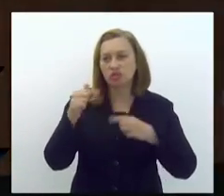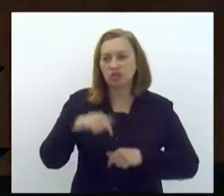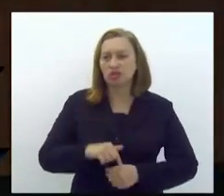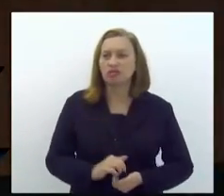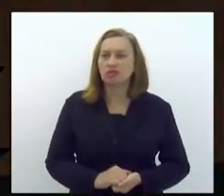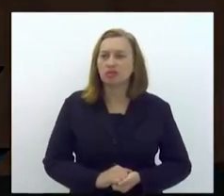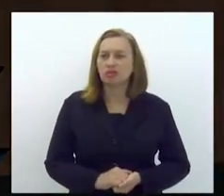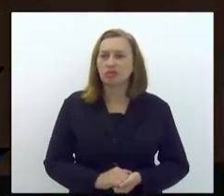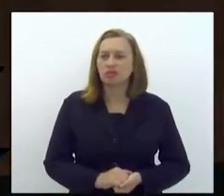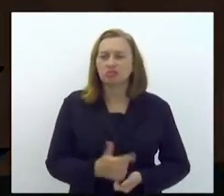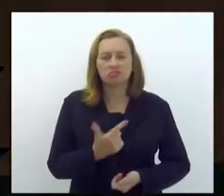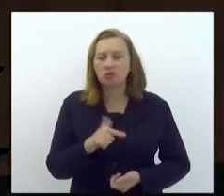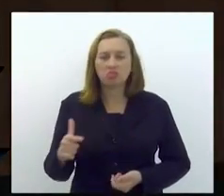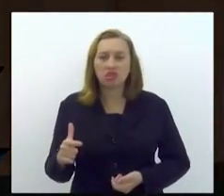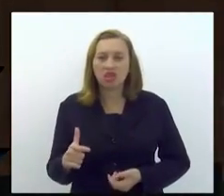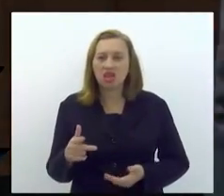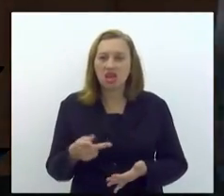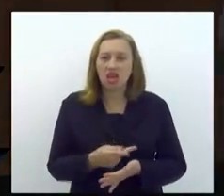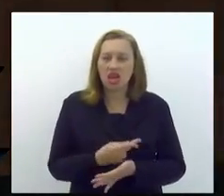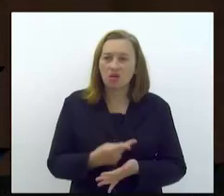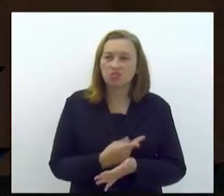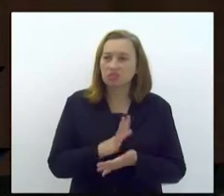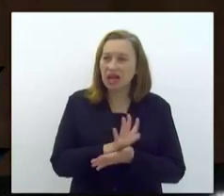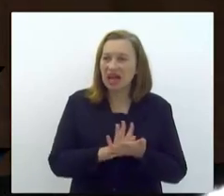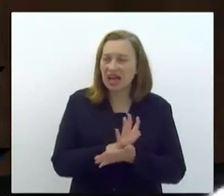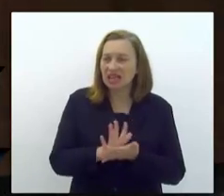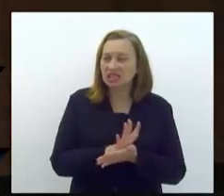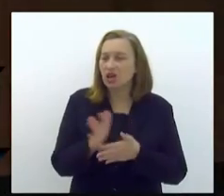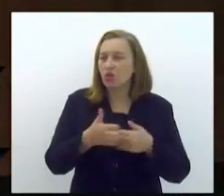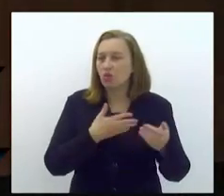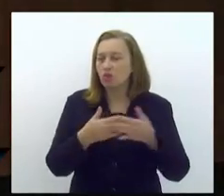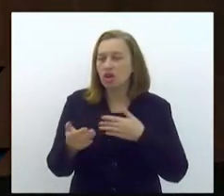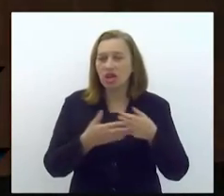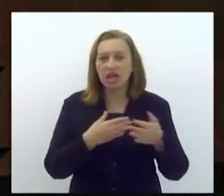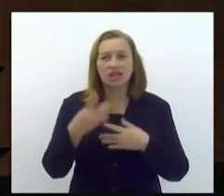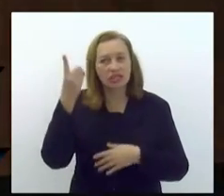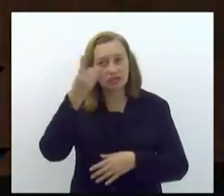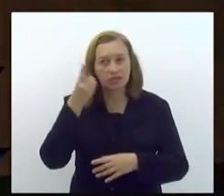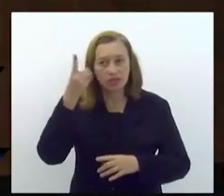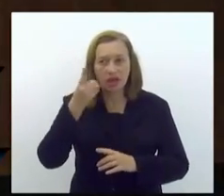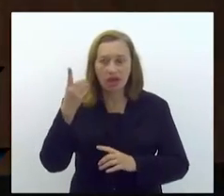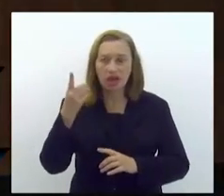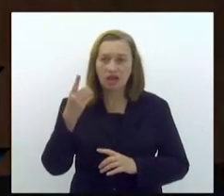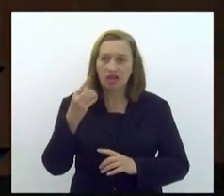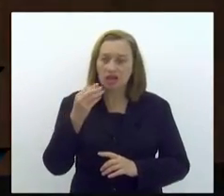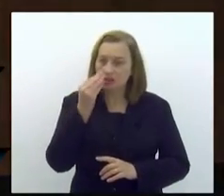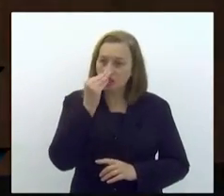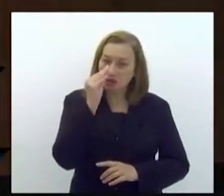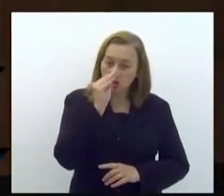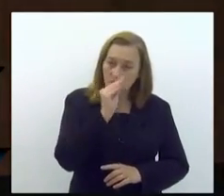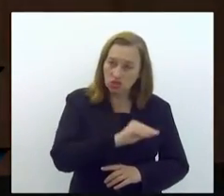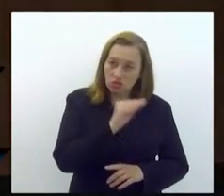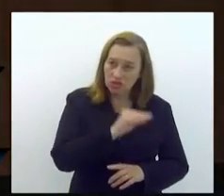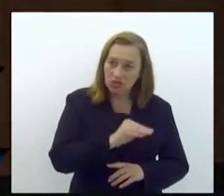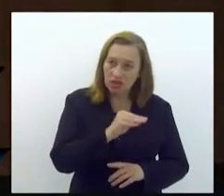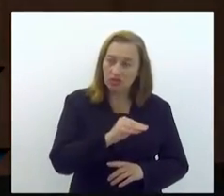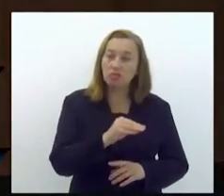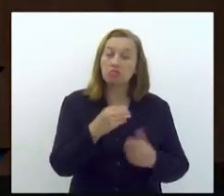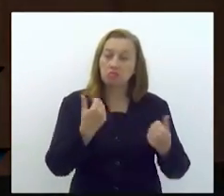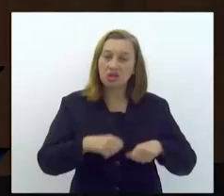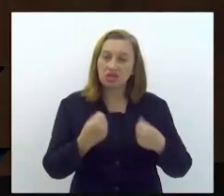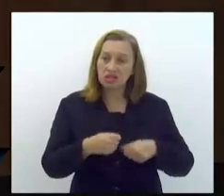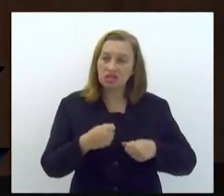não tem mediação qualquer parlamentar que foi reprimido tem que ser duramente